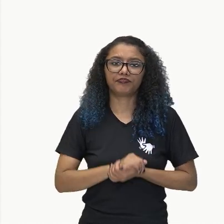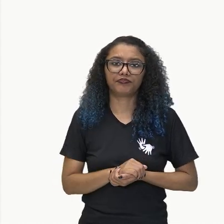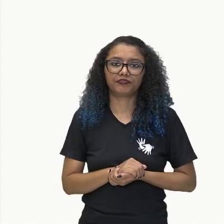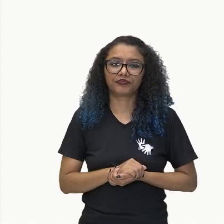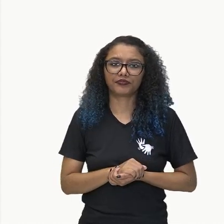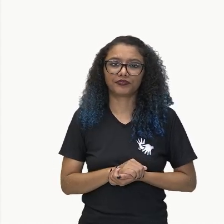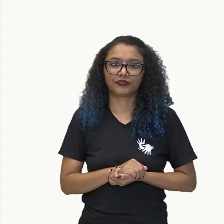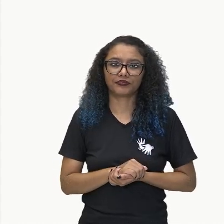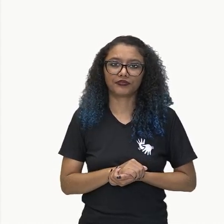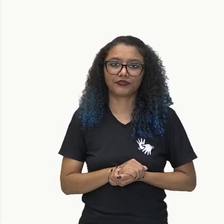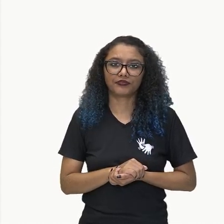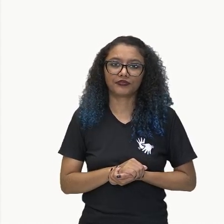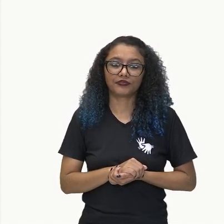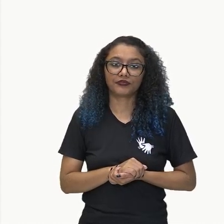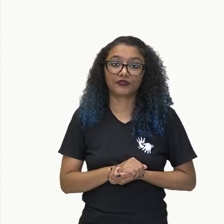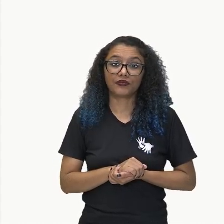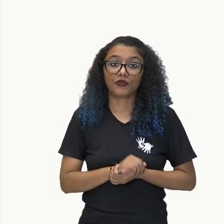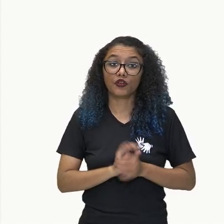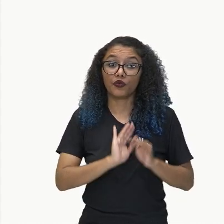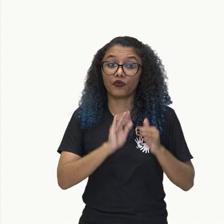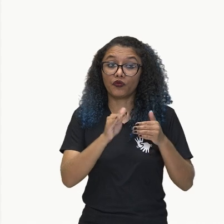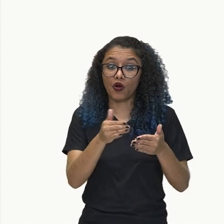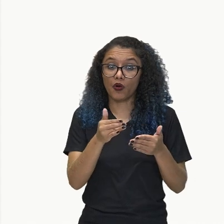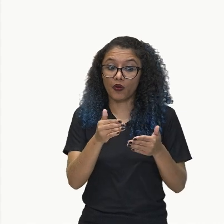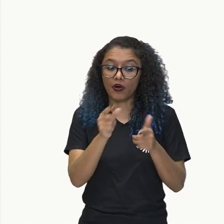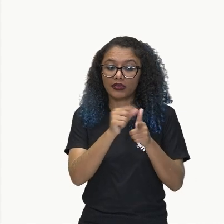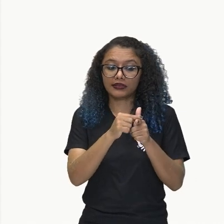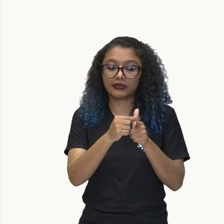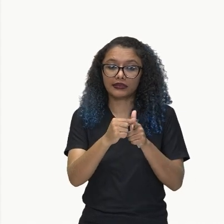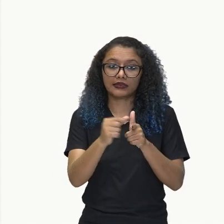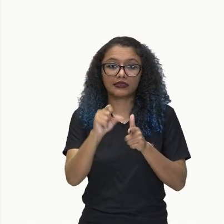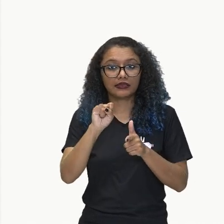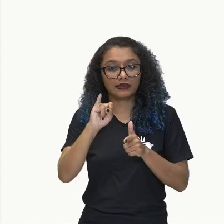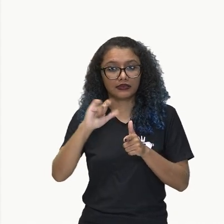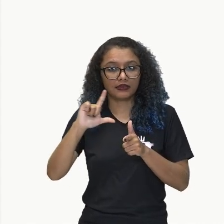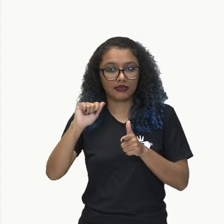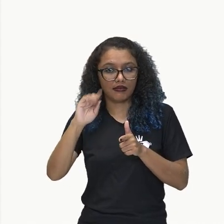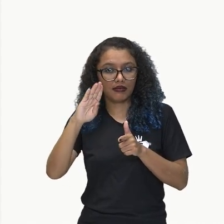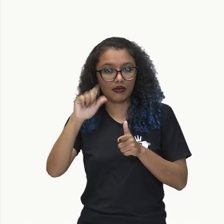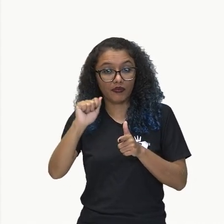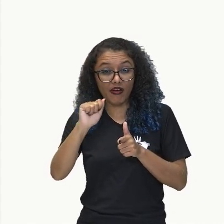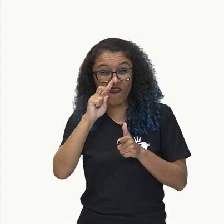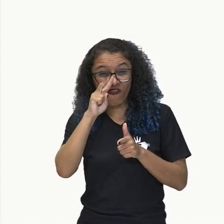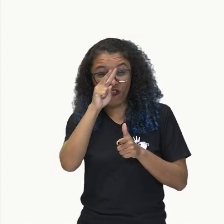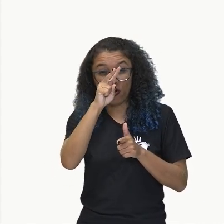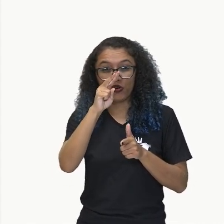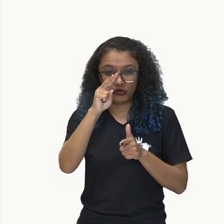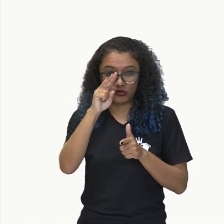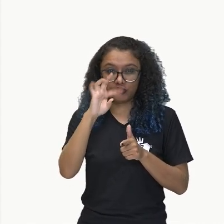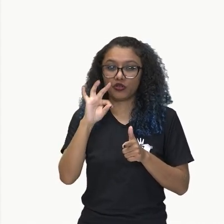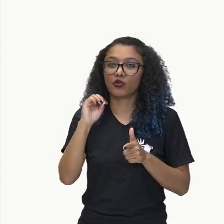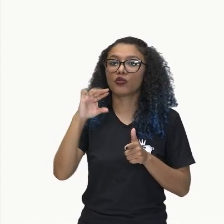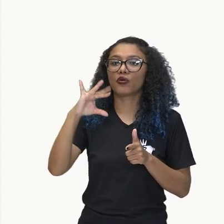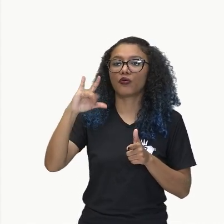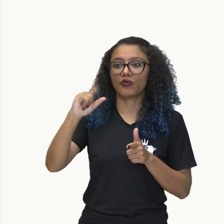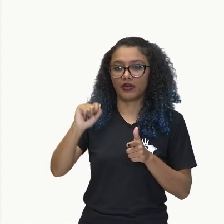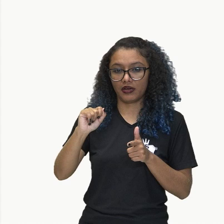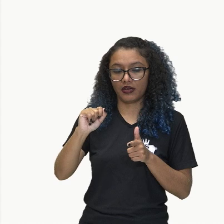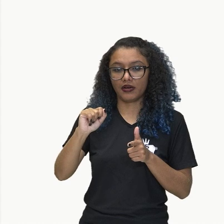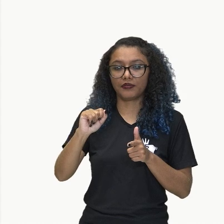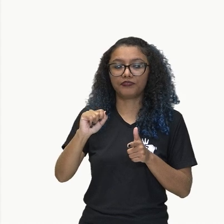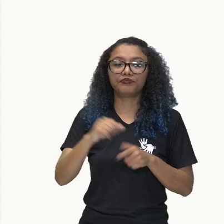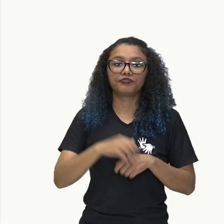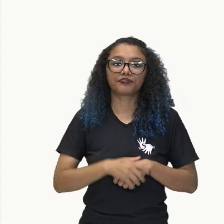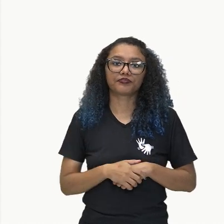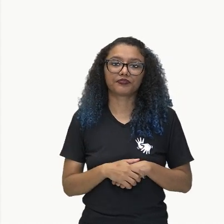Então, aqui estamos falando de sílaba tônica. Assim, cambia também sua forma